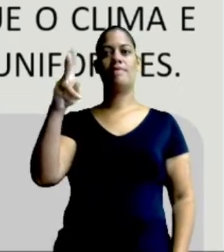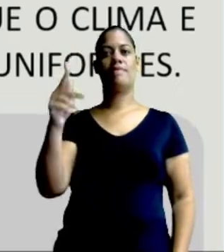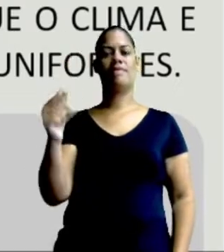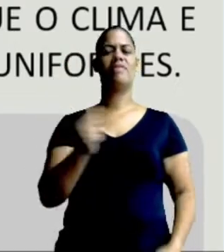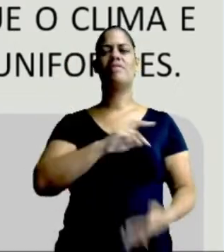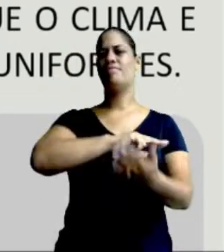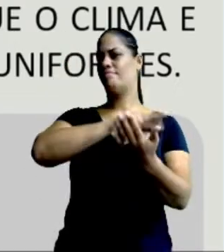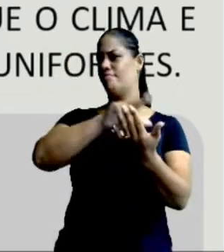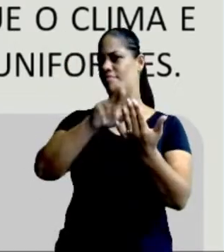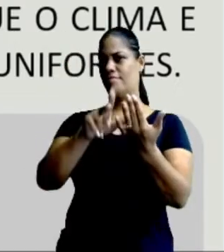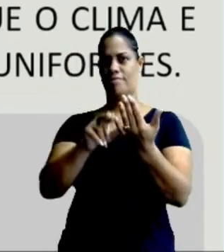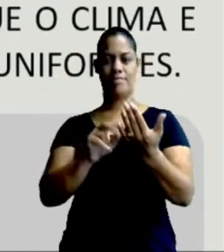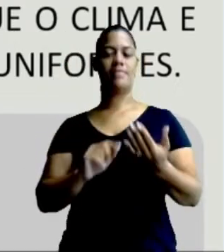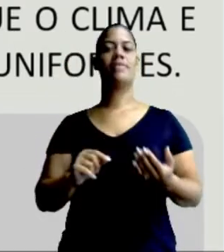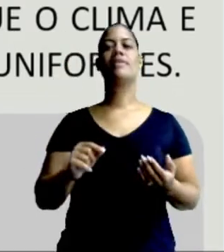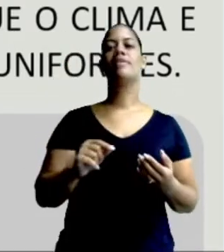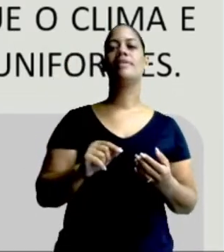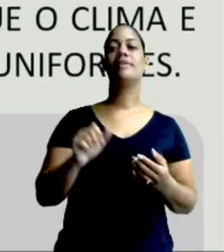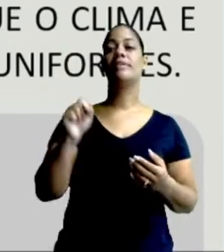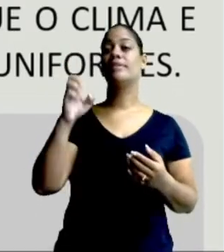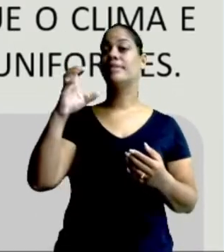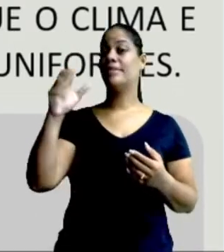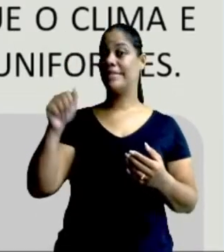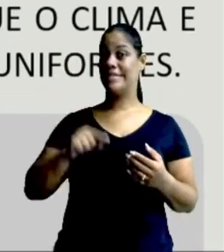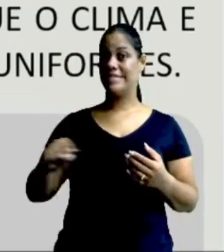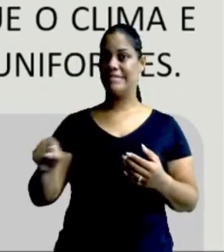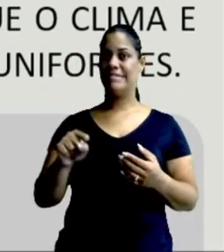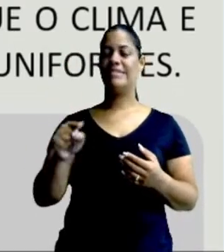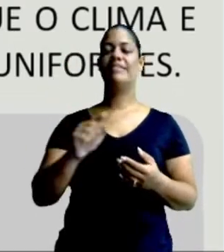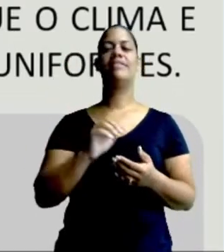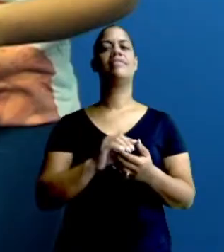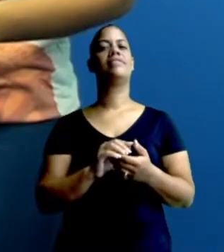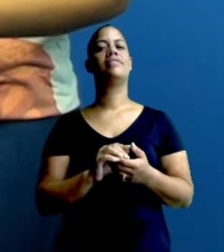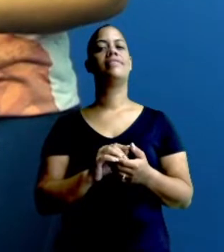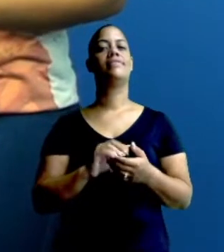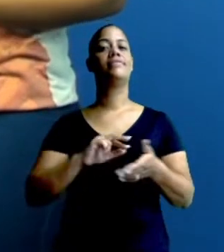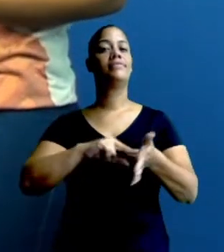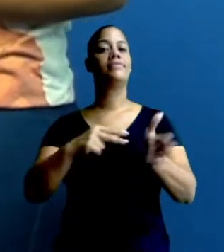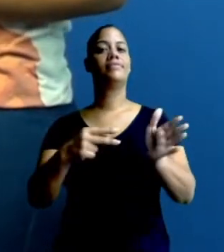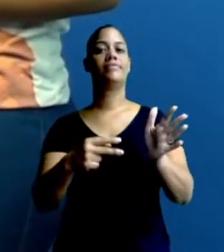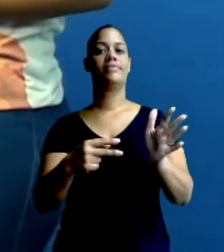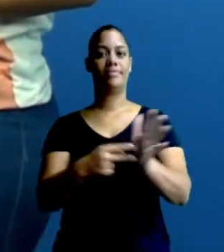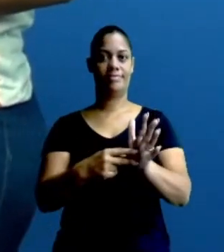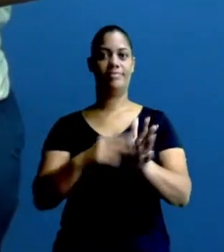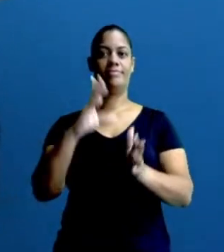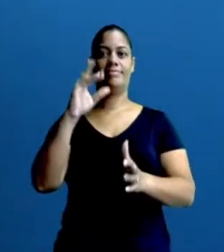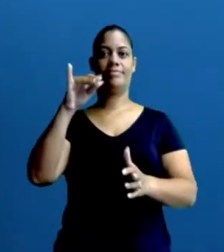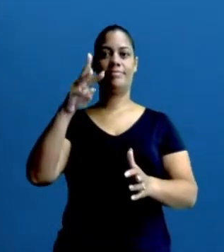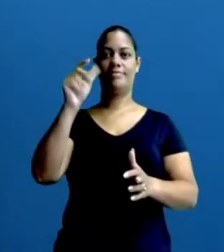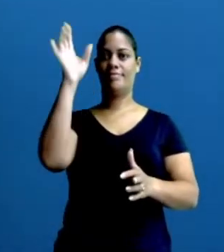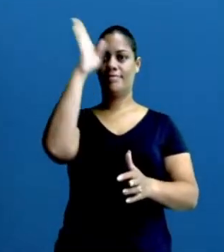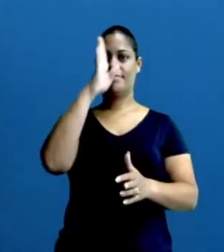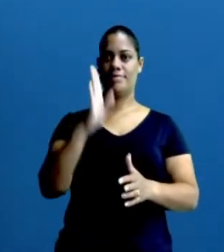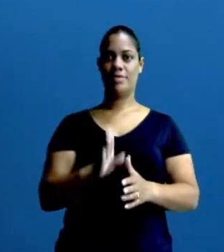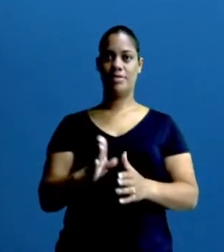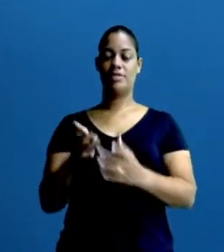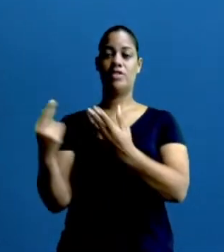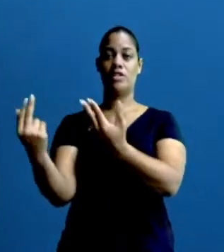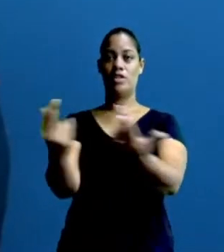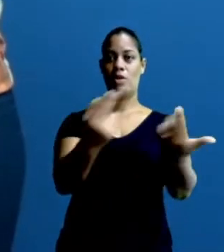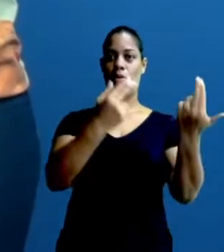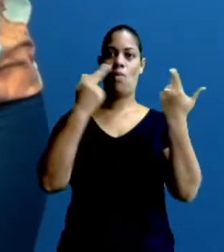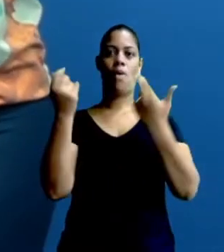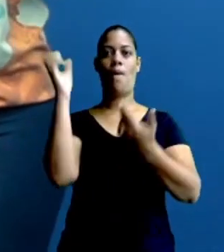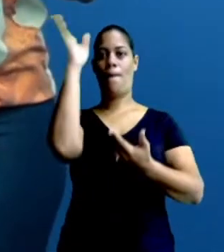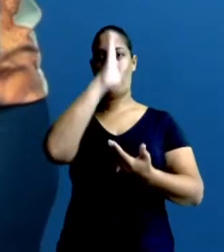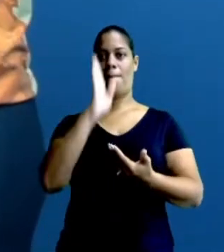que veremos em detalhes, né? Mas isso não quer dizer que o clima e a vegetação do Brasil seja uniforme,